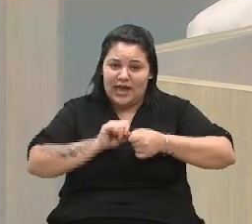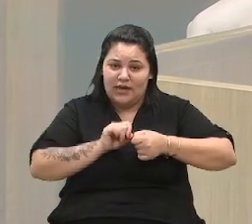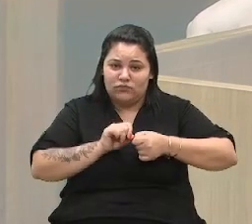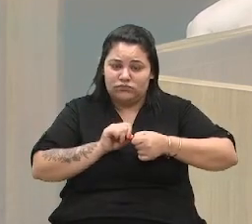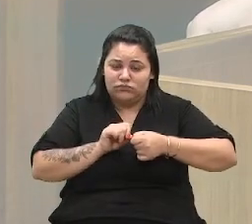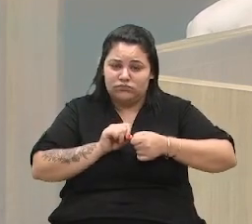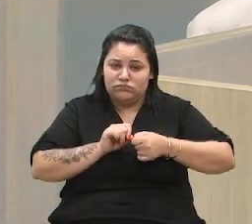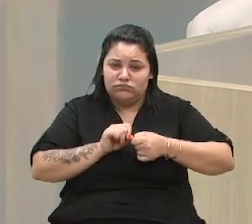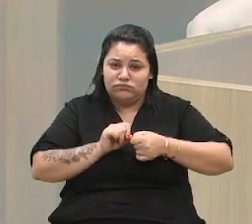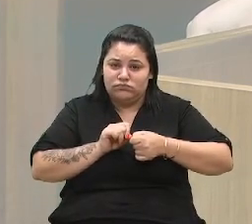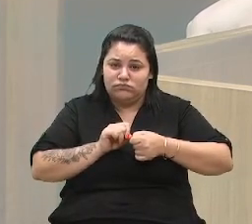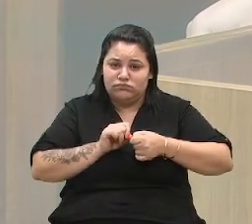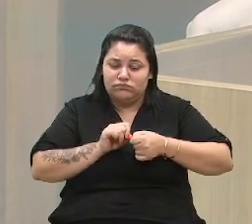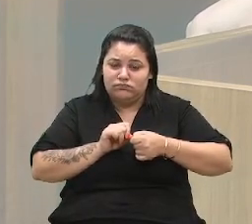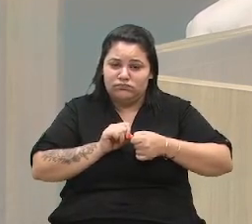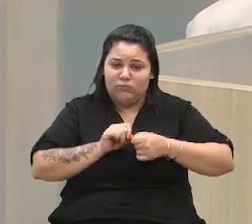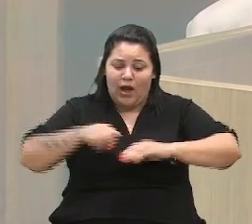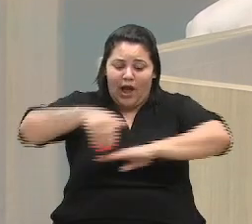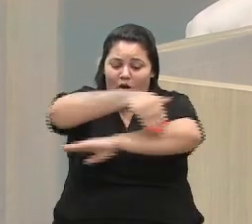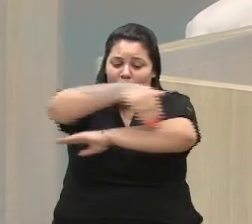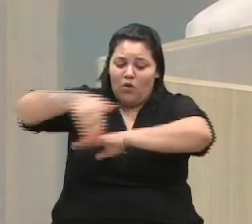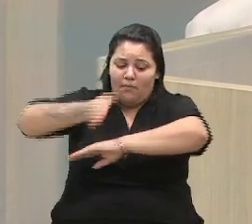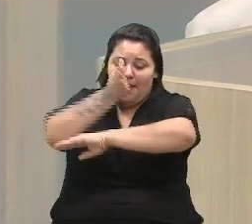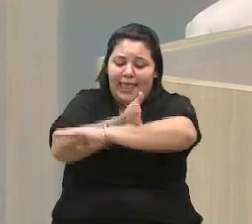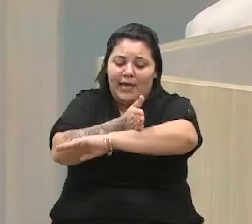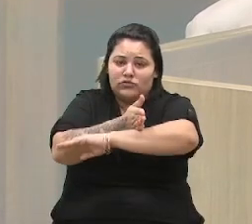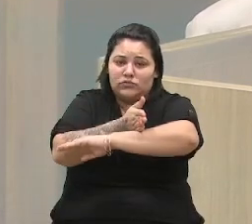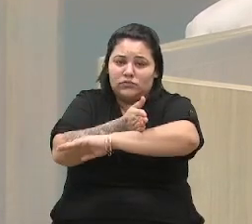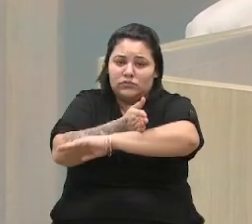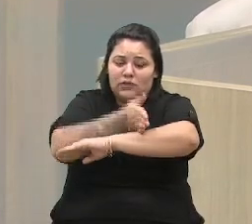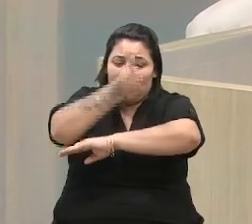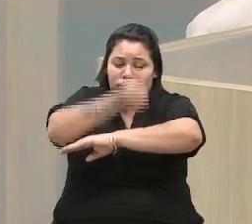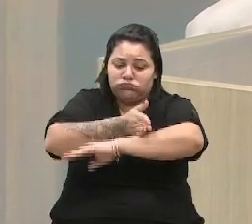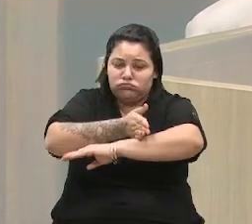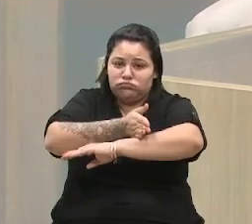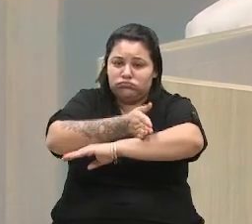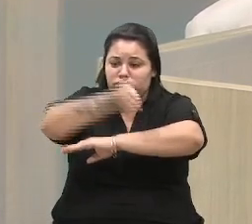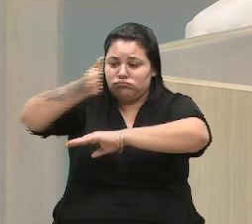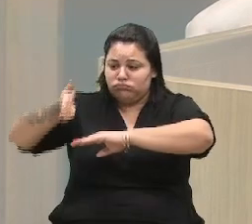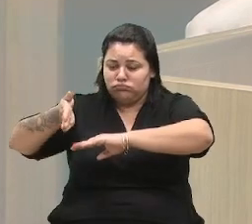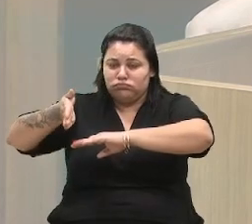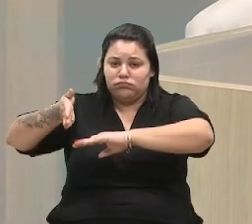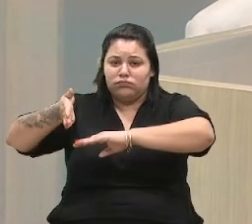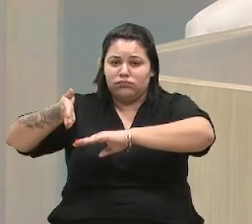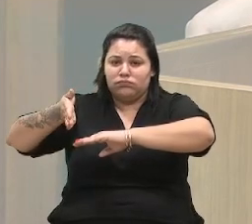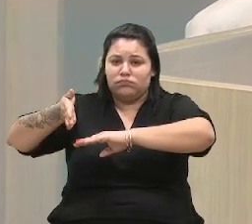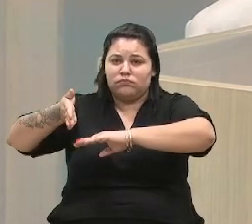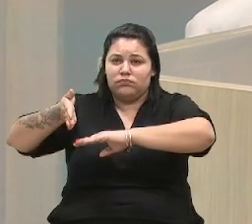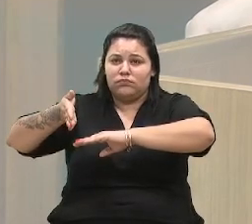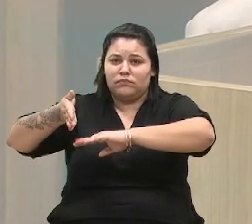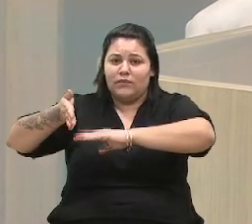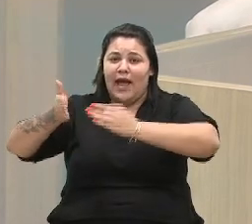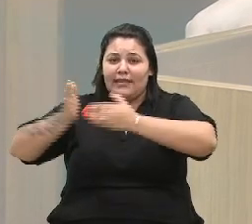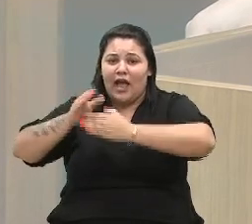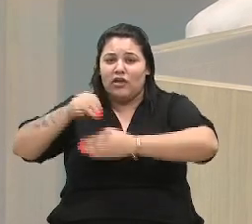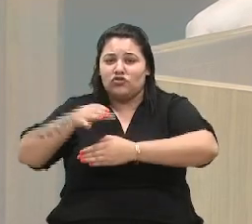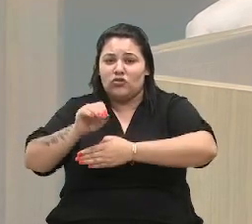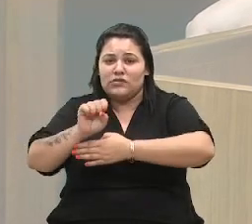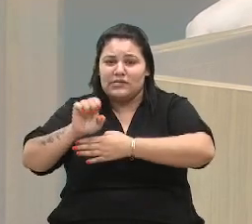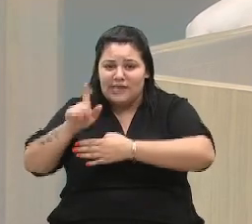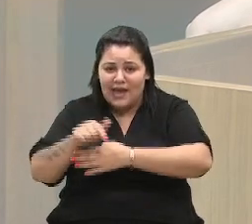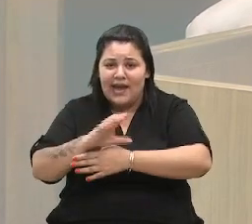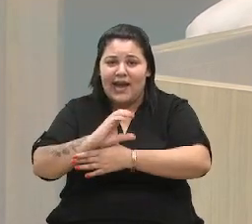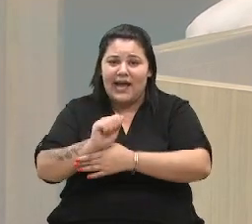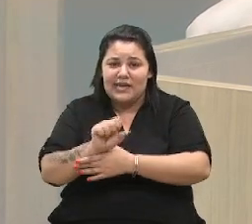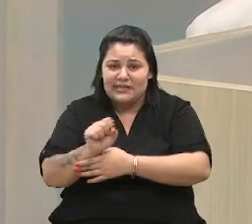Pastor até a João da Costa, e neste governo da João da Costa até a José Casara. Ela